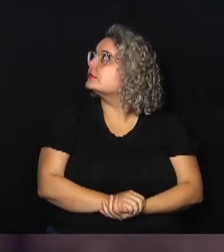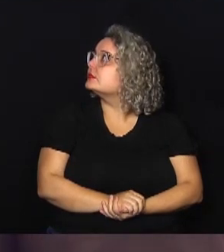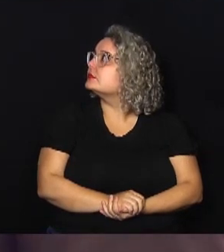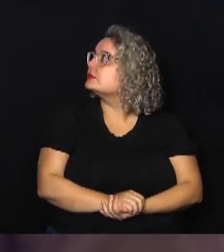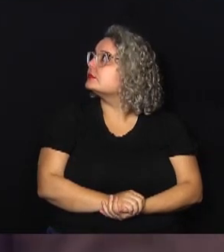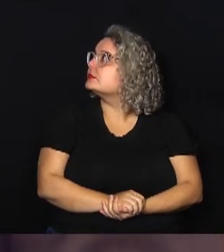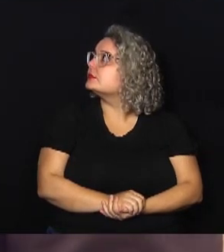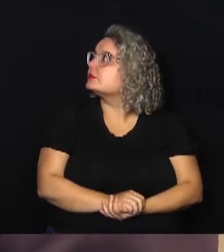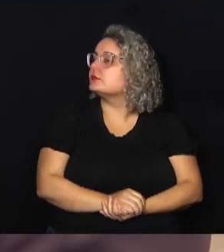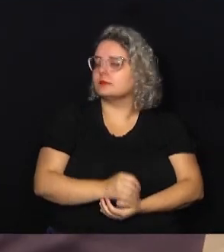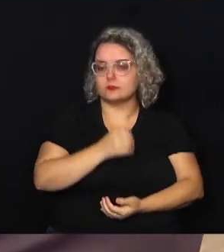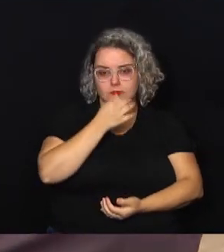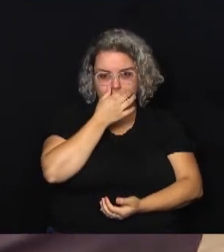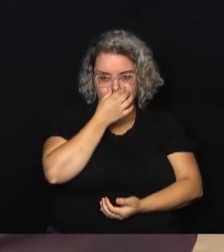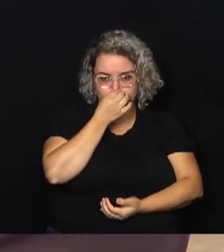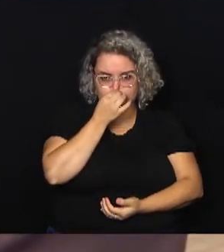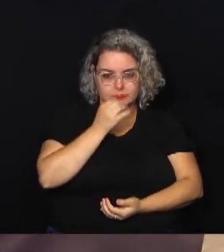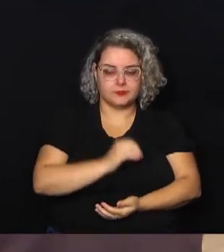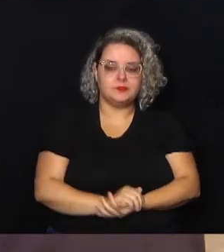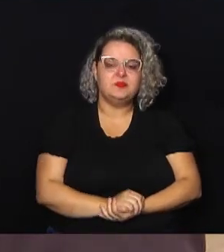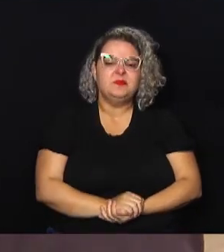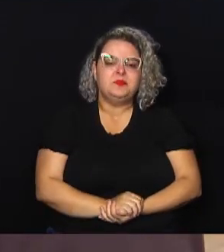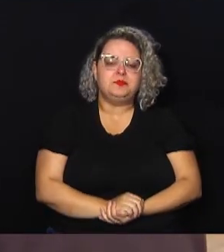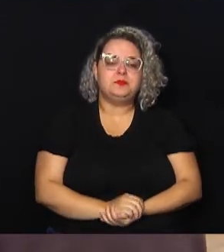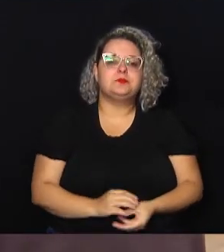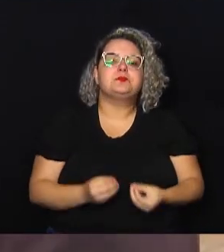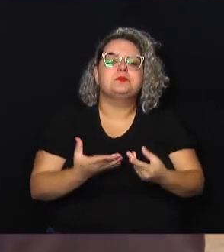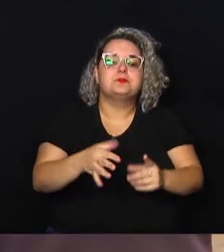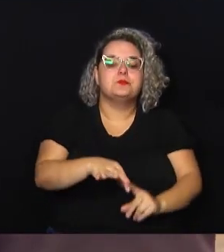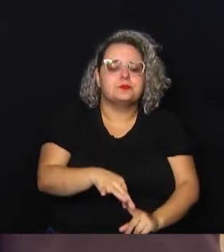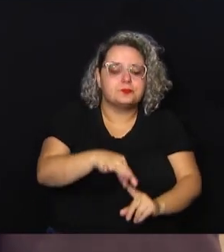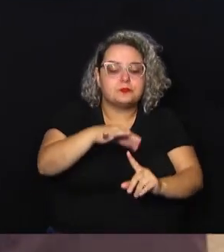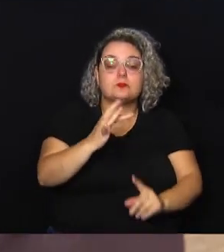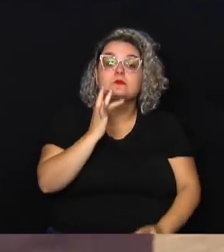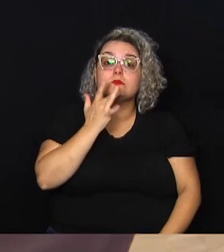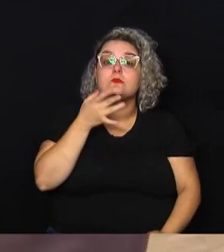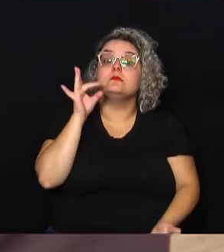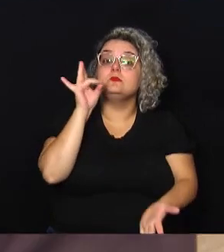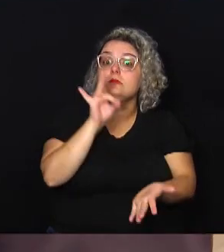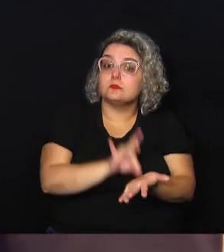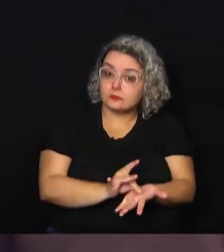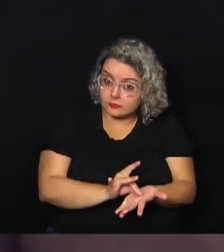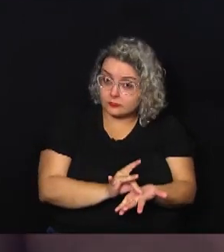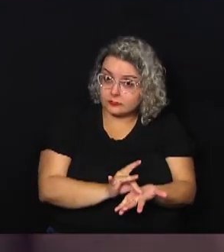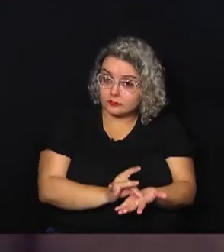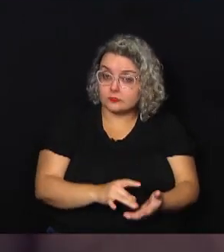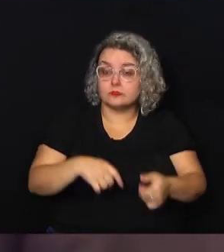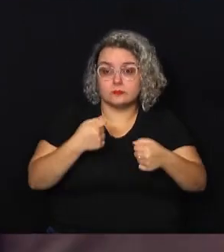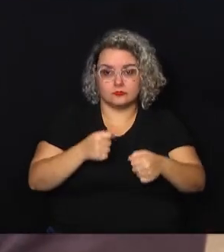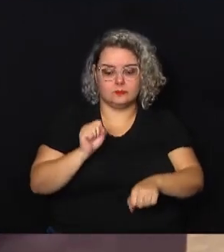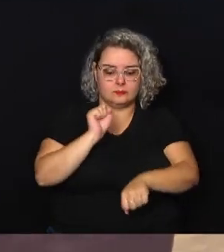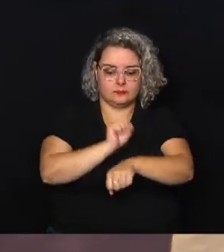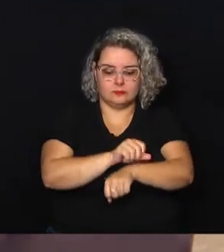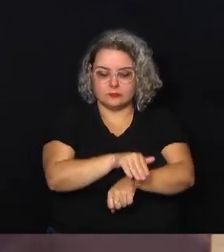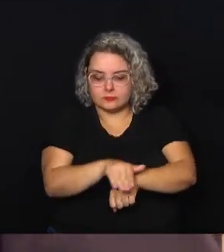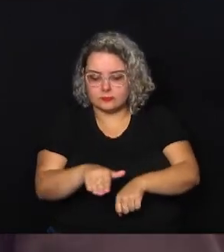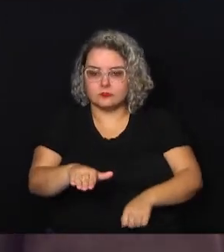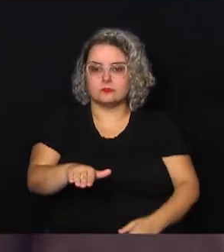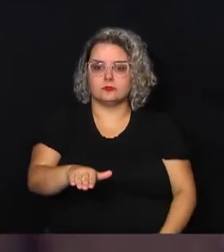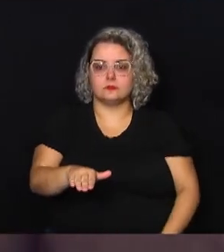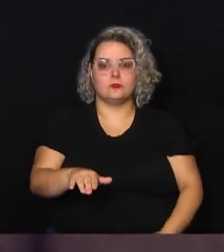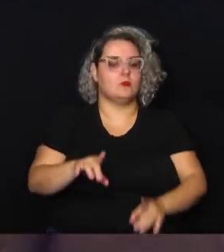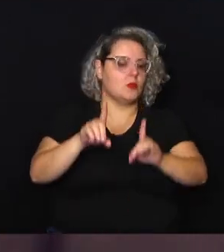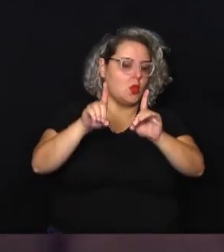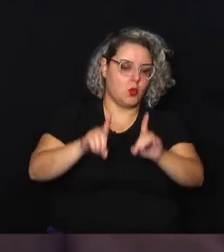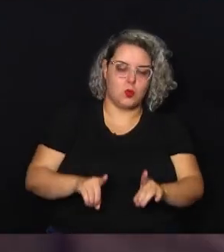nada mais é do que dá a prioridade a quem de fato tem que parar naquela naquela vaga o deficiente